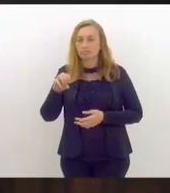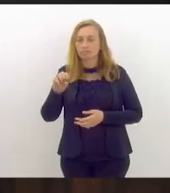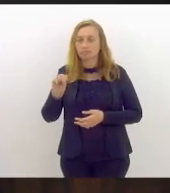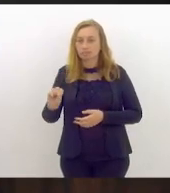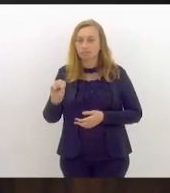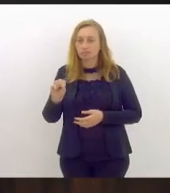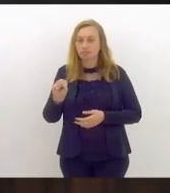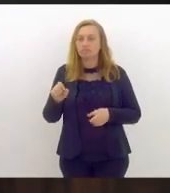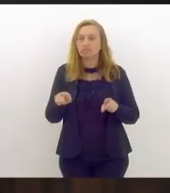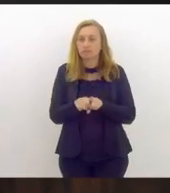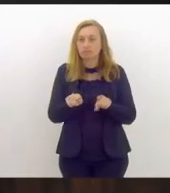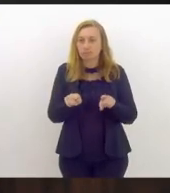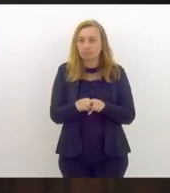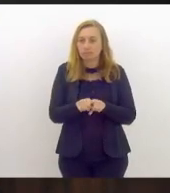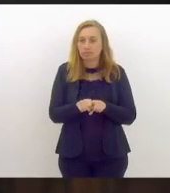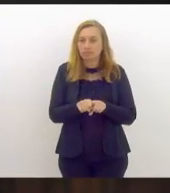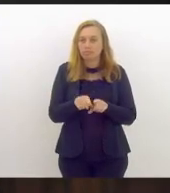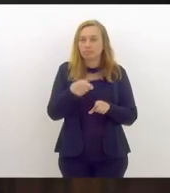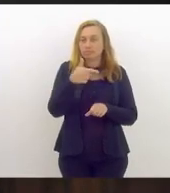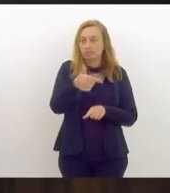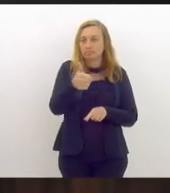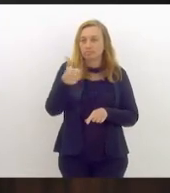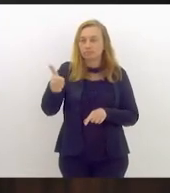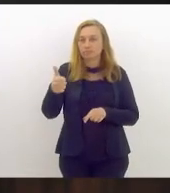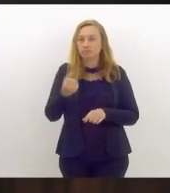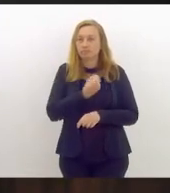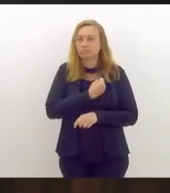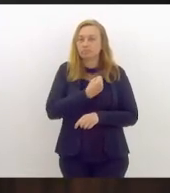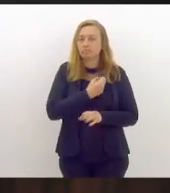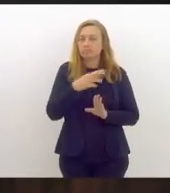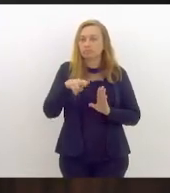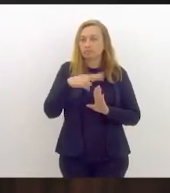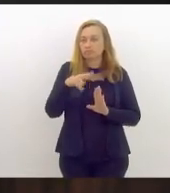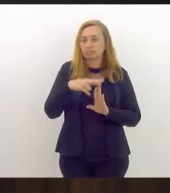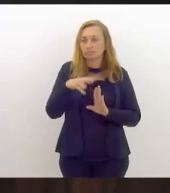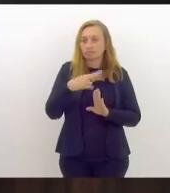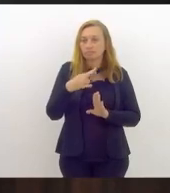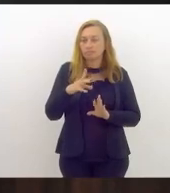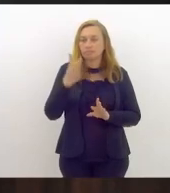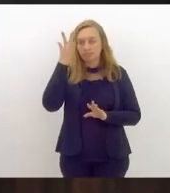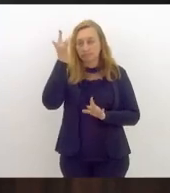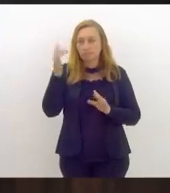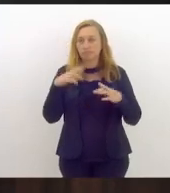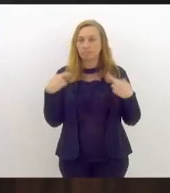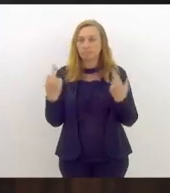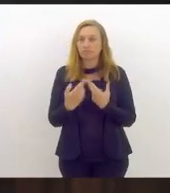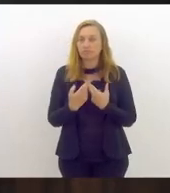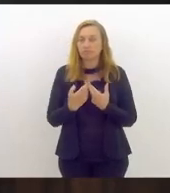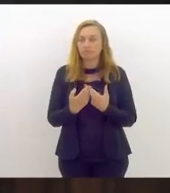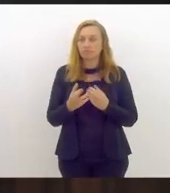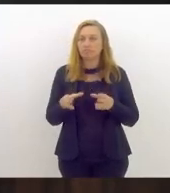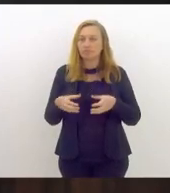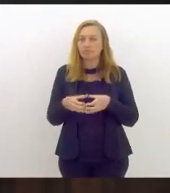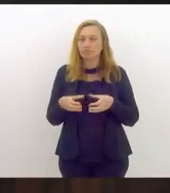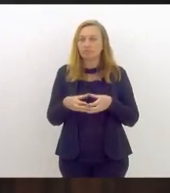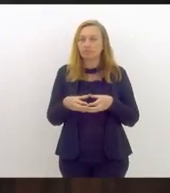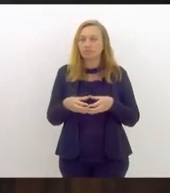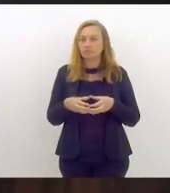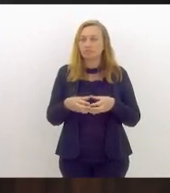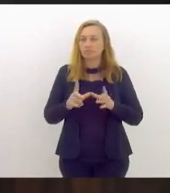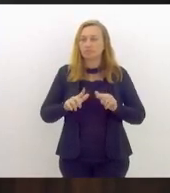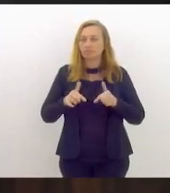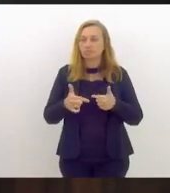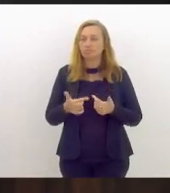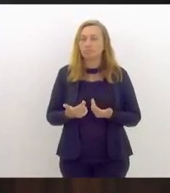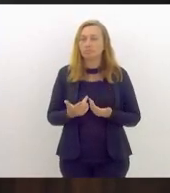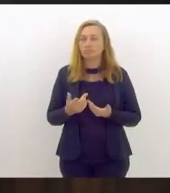o 21º, que possa dar o número do projeto de resolução, porque amanhã nós vamos reunir a comissão para dar o parecer. E